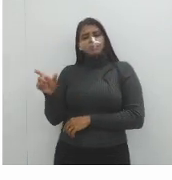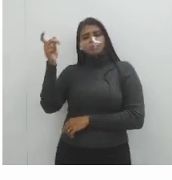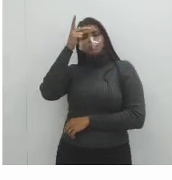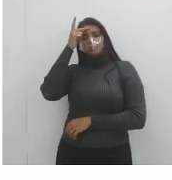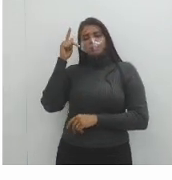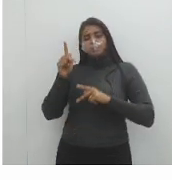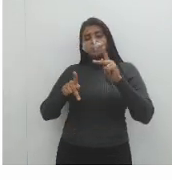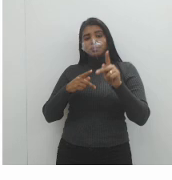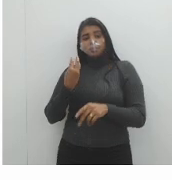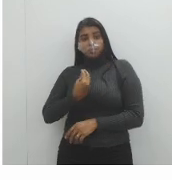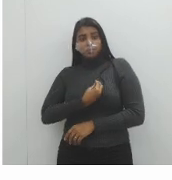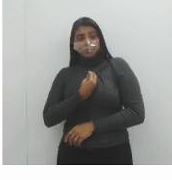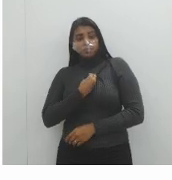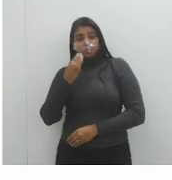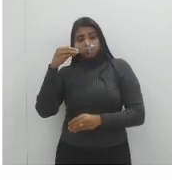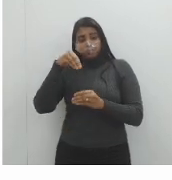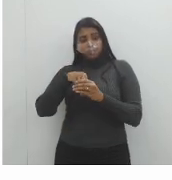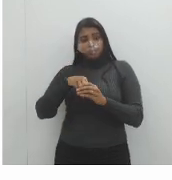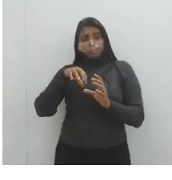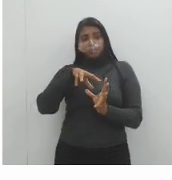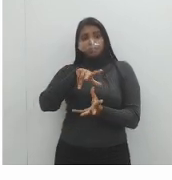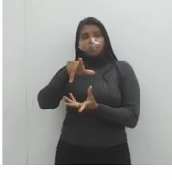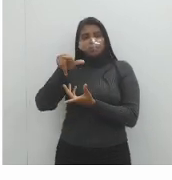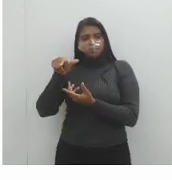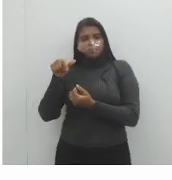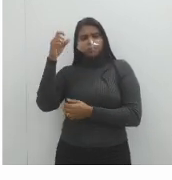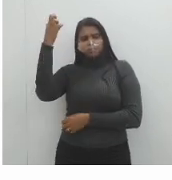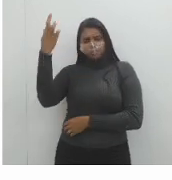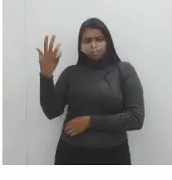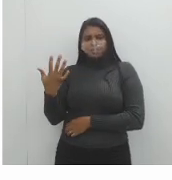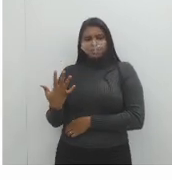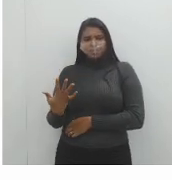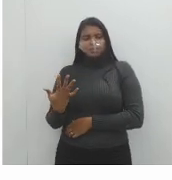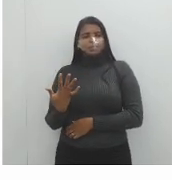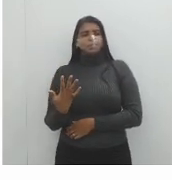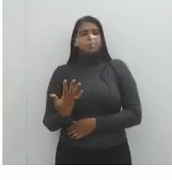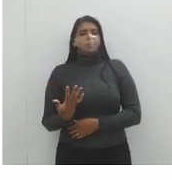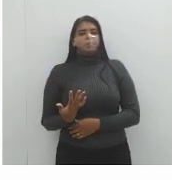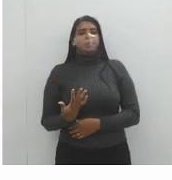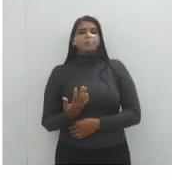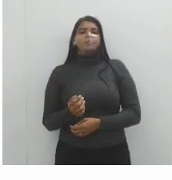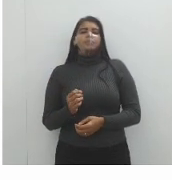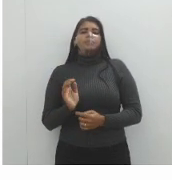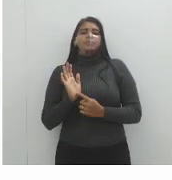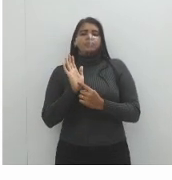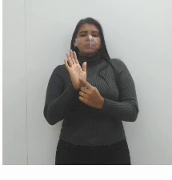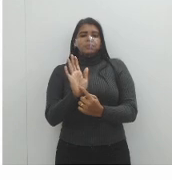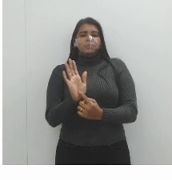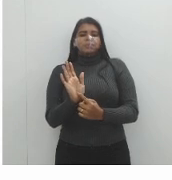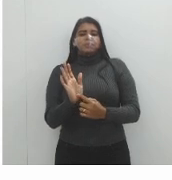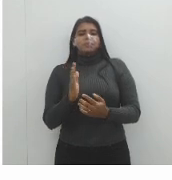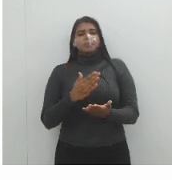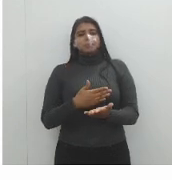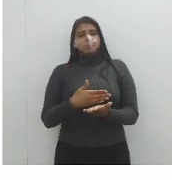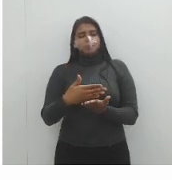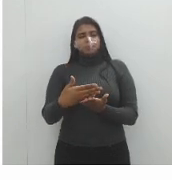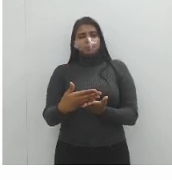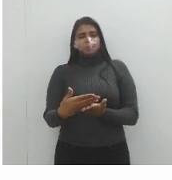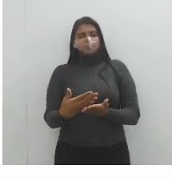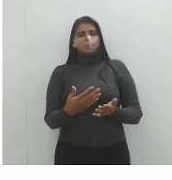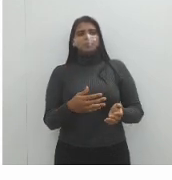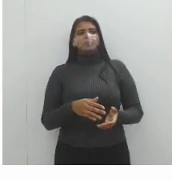esse planeta. Então, na aula de hoje, a gente vai falar um pouco sobre isso, tá? Então, o que é que eu trouxe? Eu trouxe para iniciar aqui